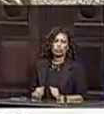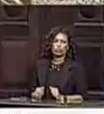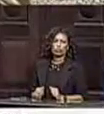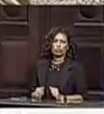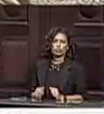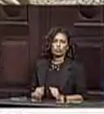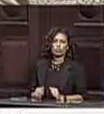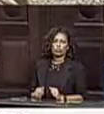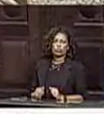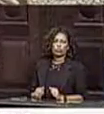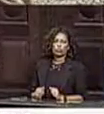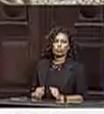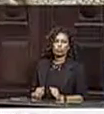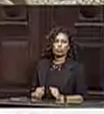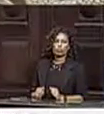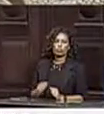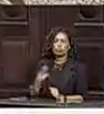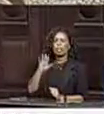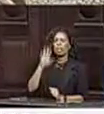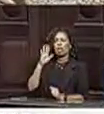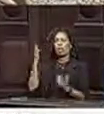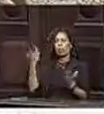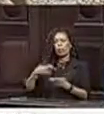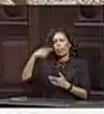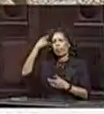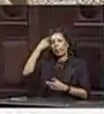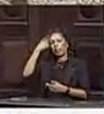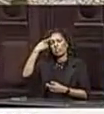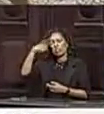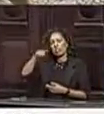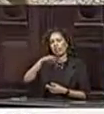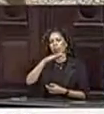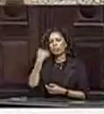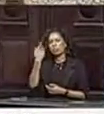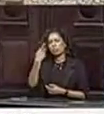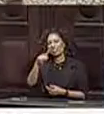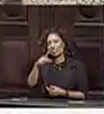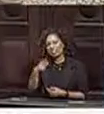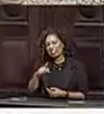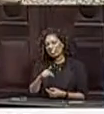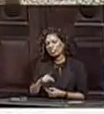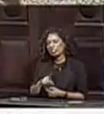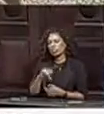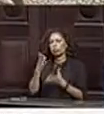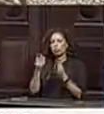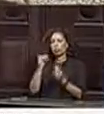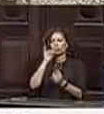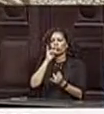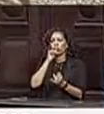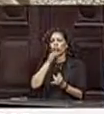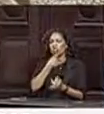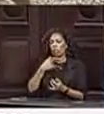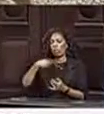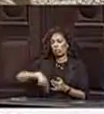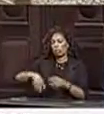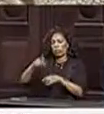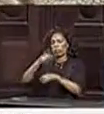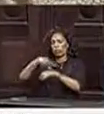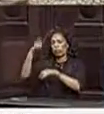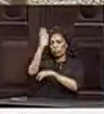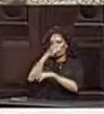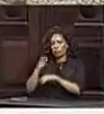que é lamentável, é uma perda que este país tem na figura